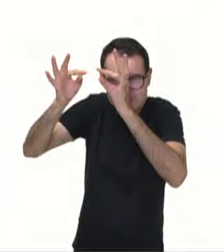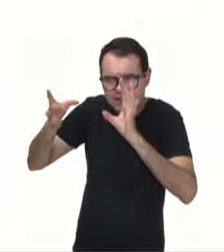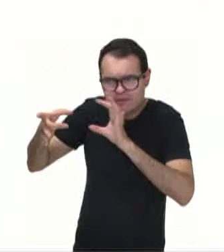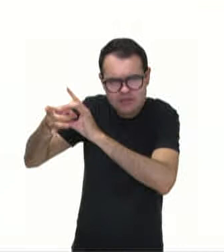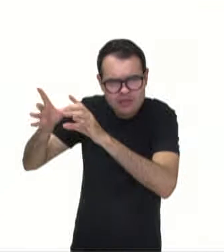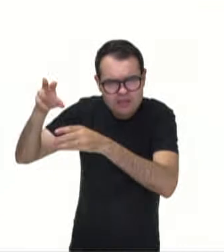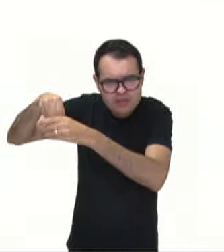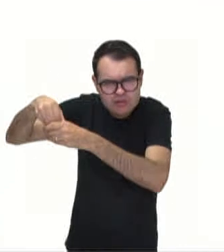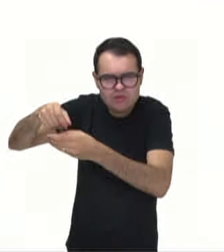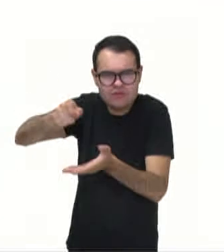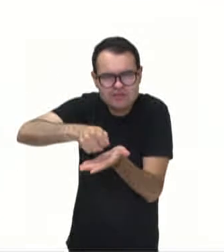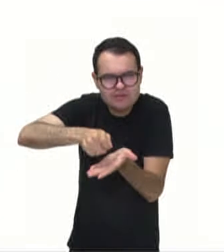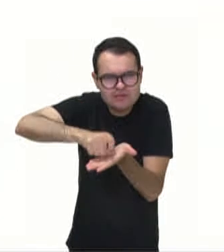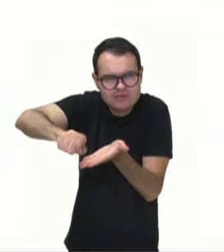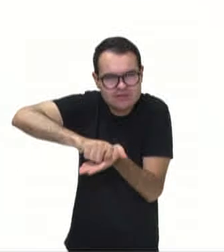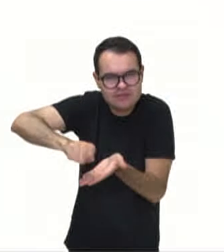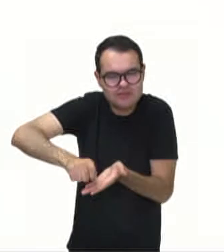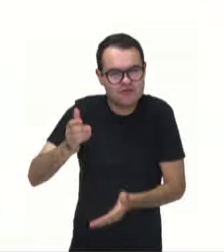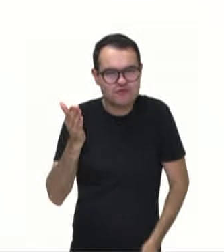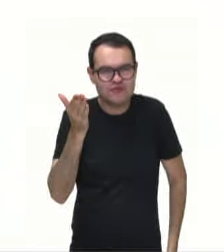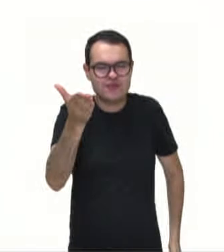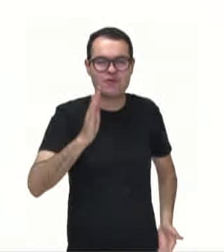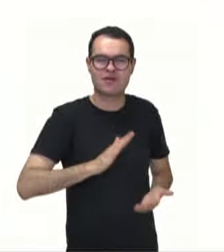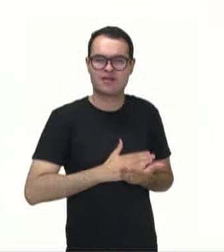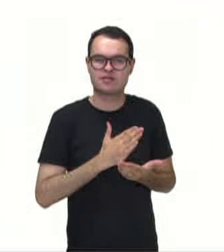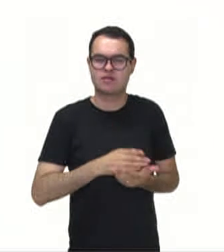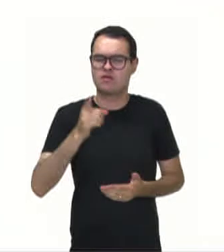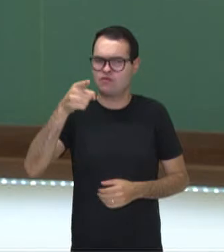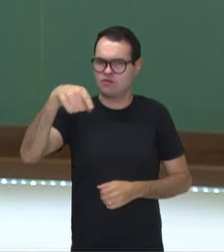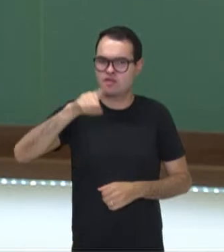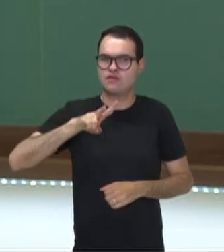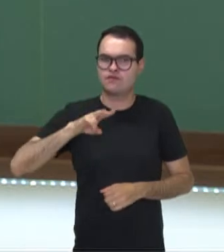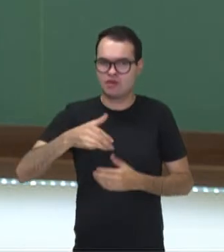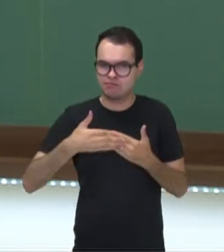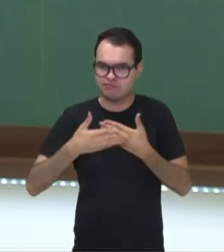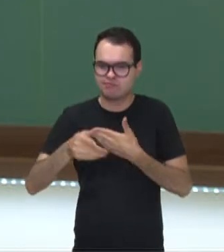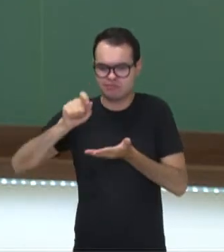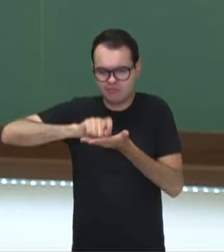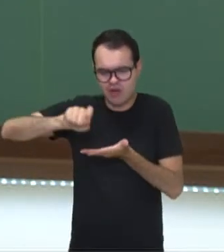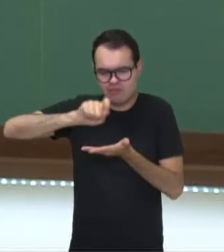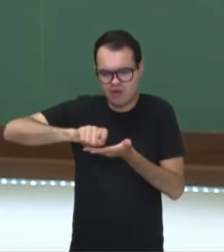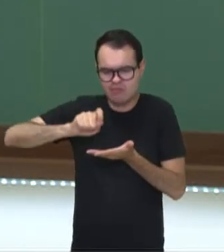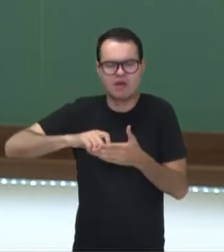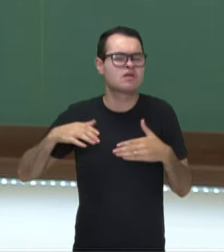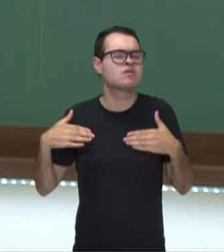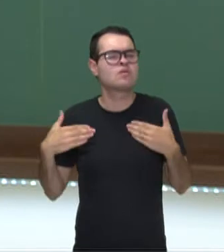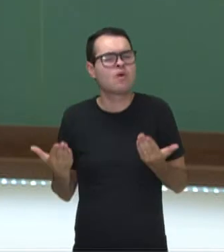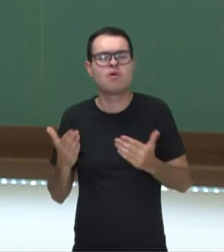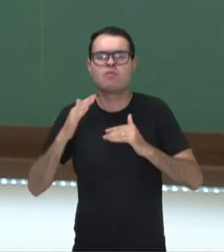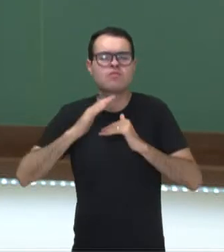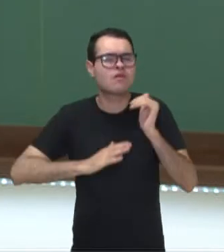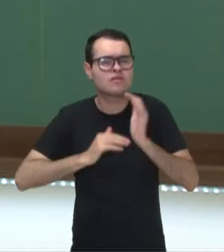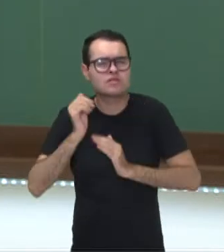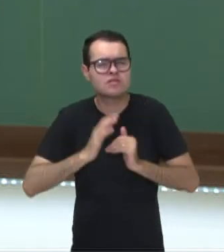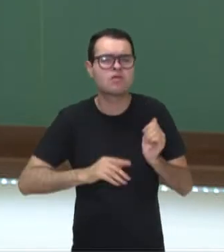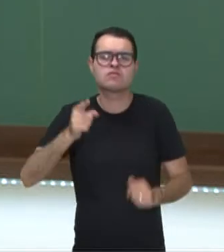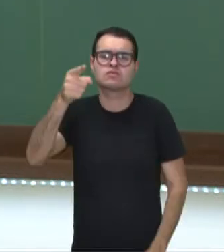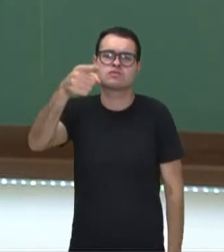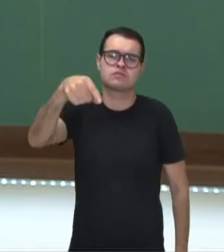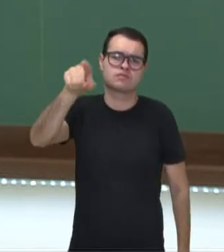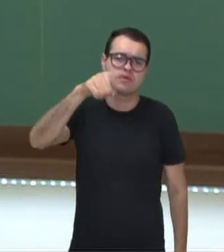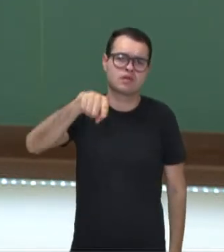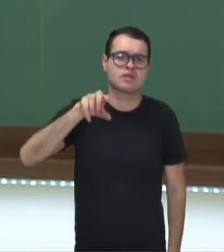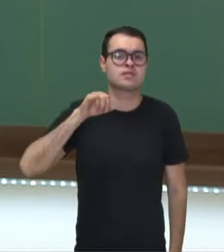presente? Escreve em tu caderno. Vocês vão escrever aí qual é a profissão de vocês e